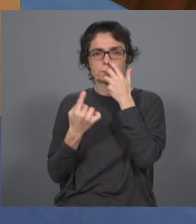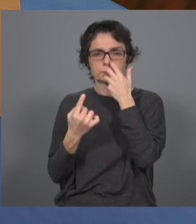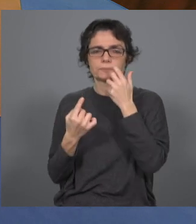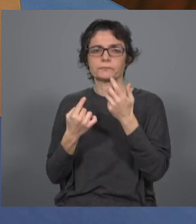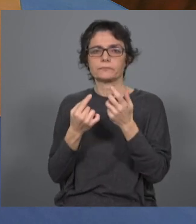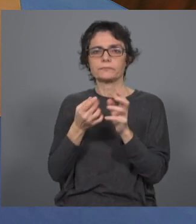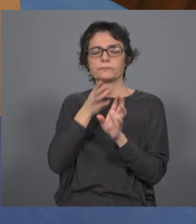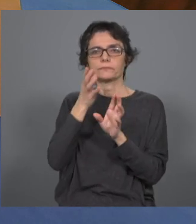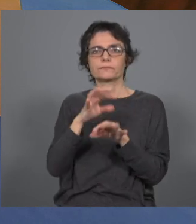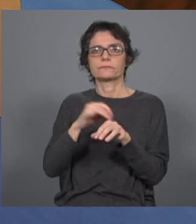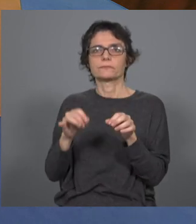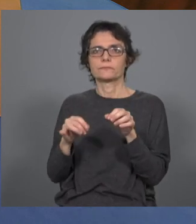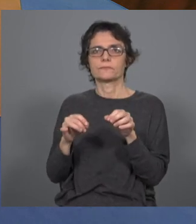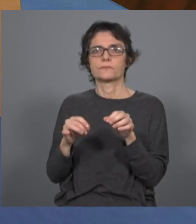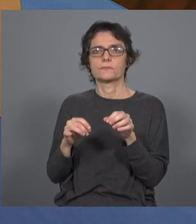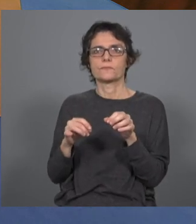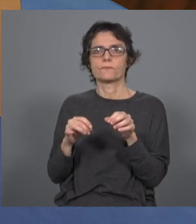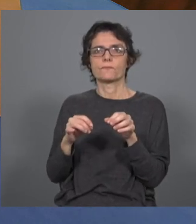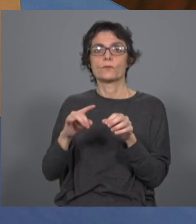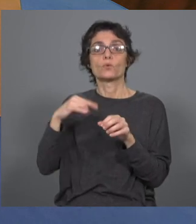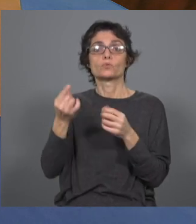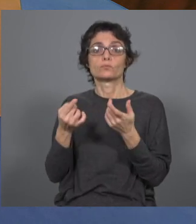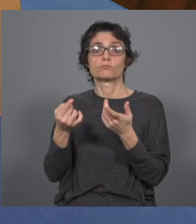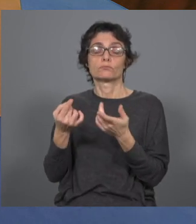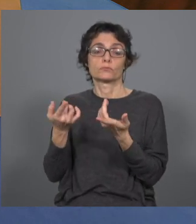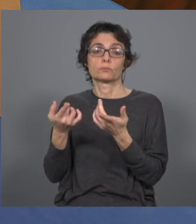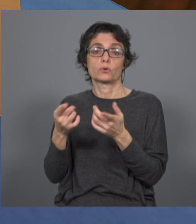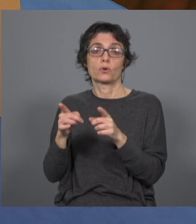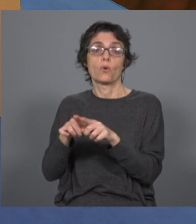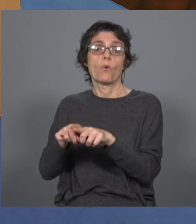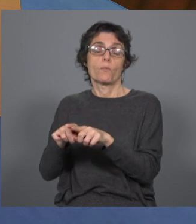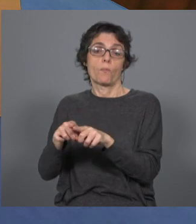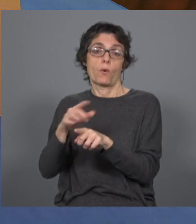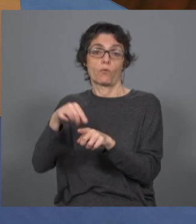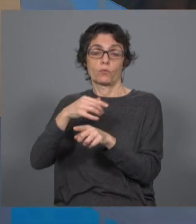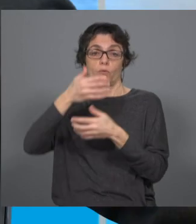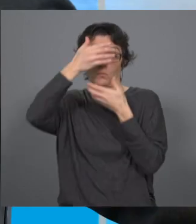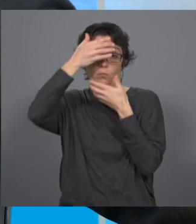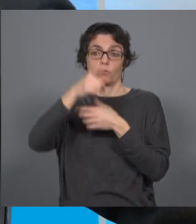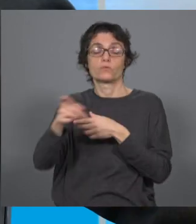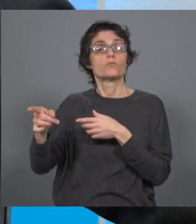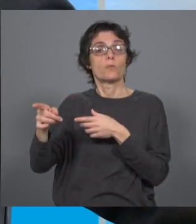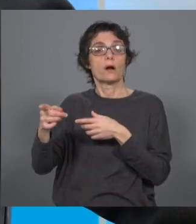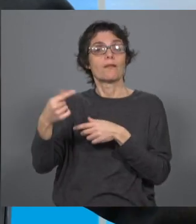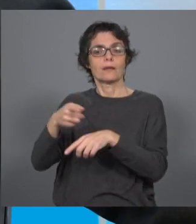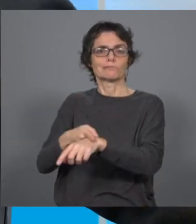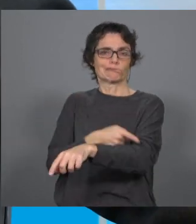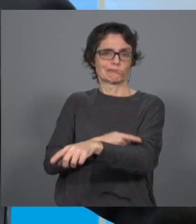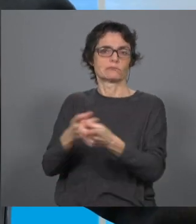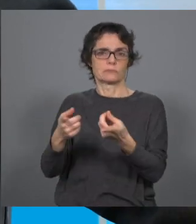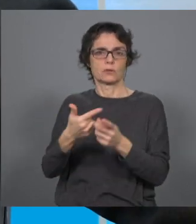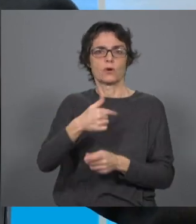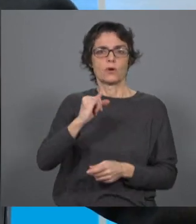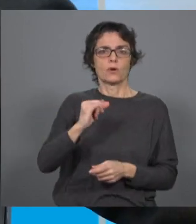mas os nossos irmãos muçulmanos, sobretudo os mais radicais, nomeadamente os talibãs,